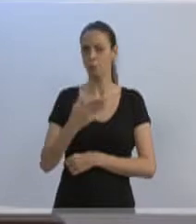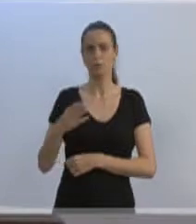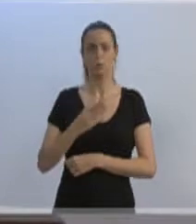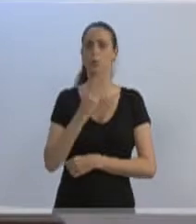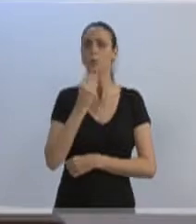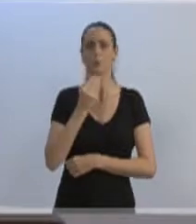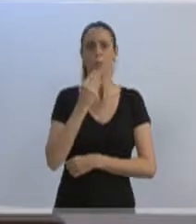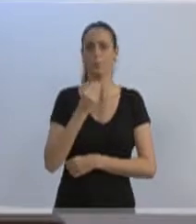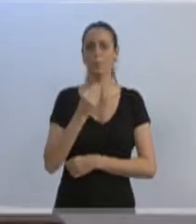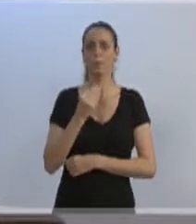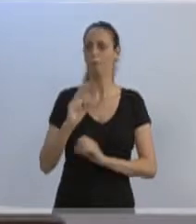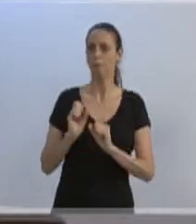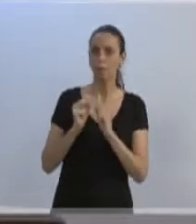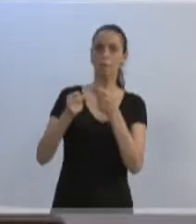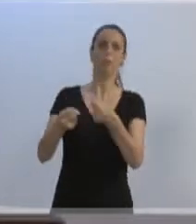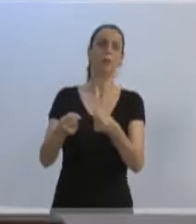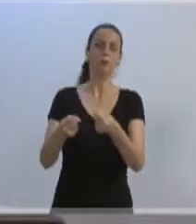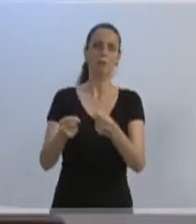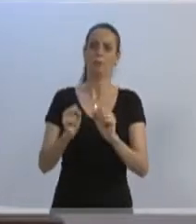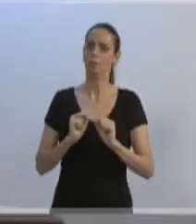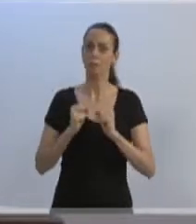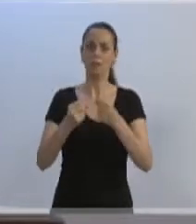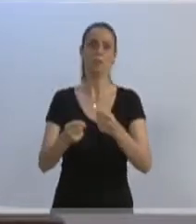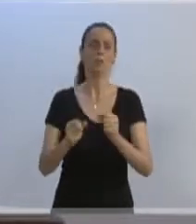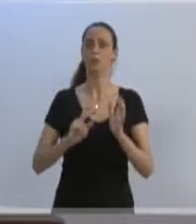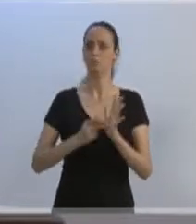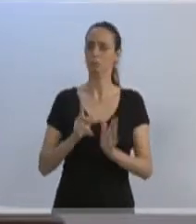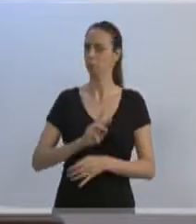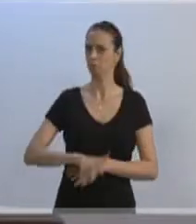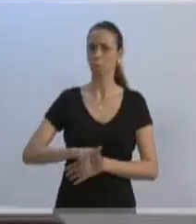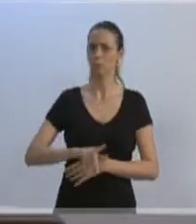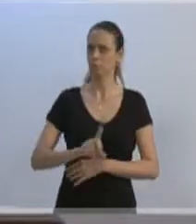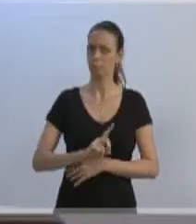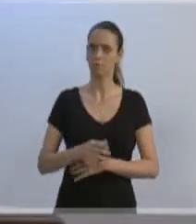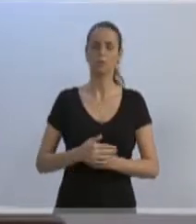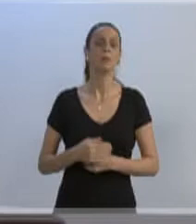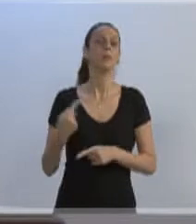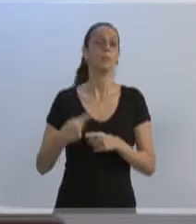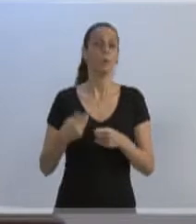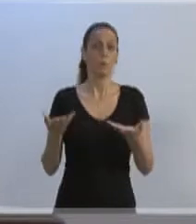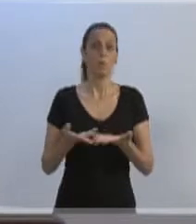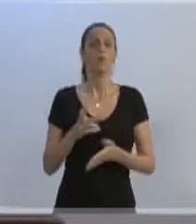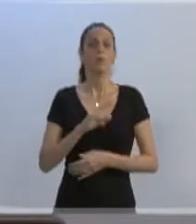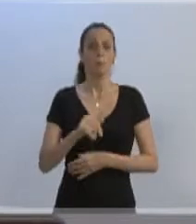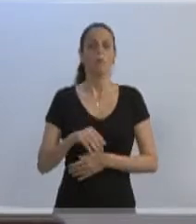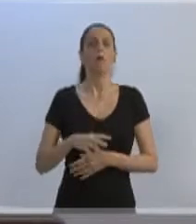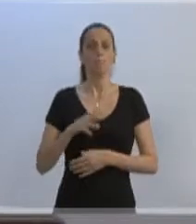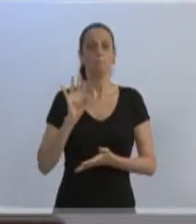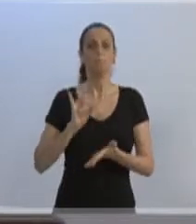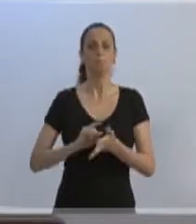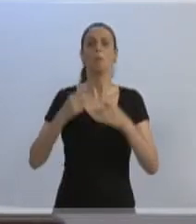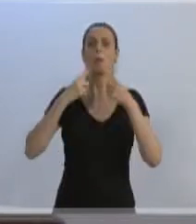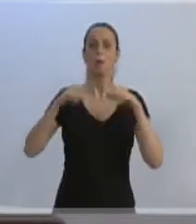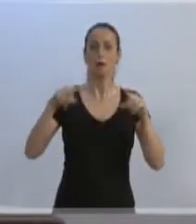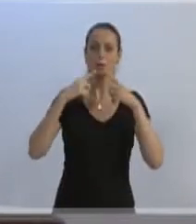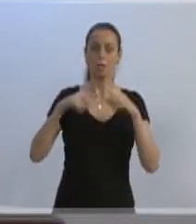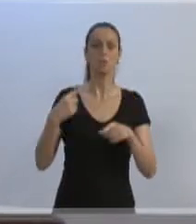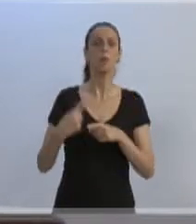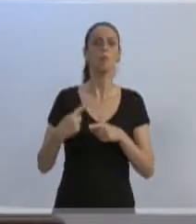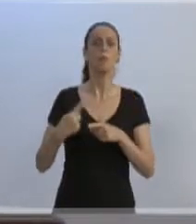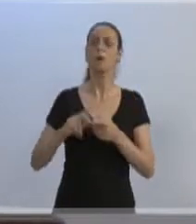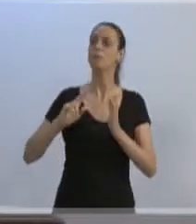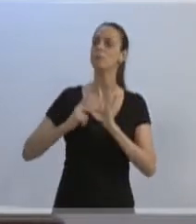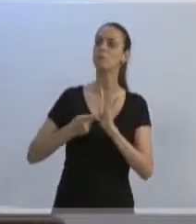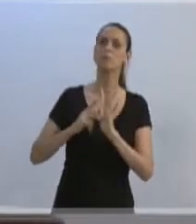fazer uma defesa incisiva do sindicato hoje inclusive vou fazer uma crítica eles têm tido estado